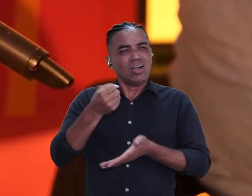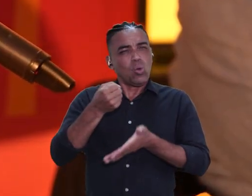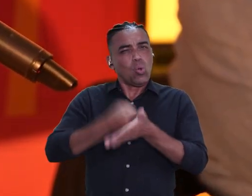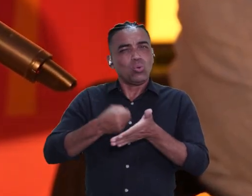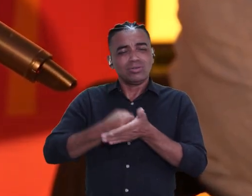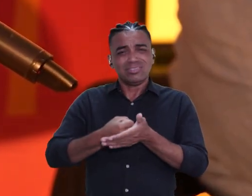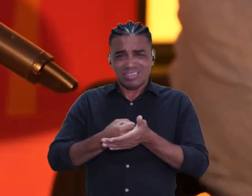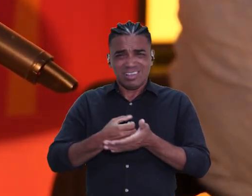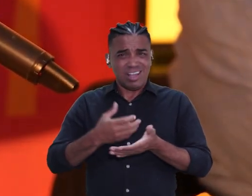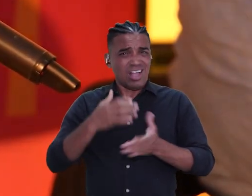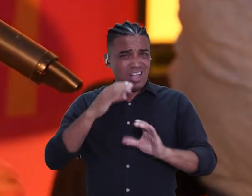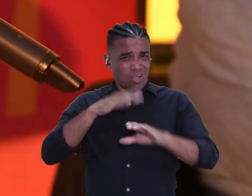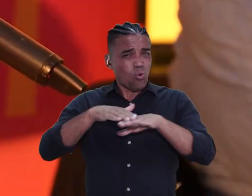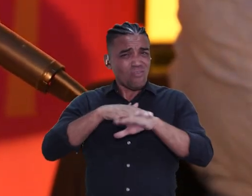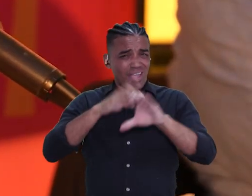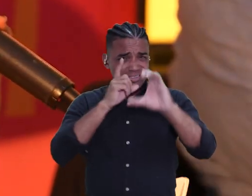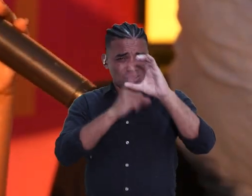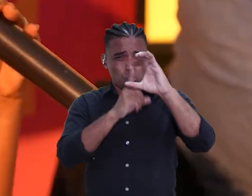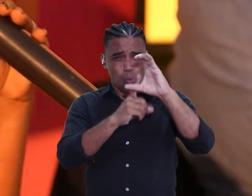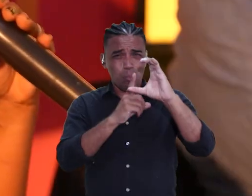muito comunista essa conversa?